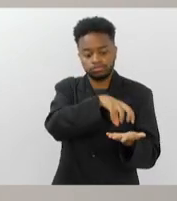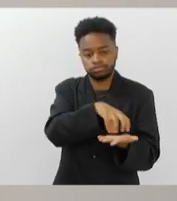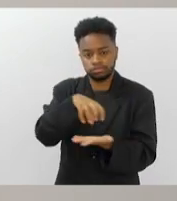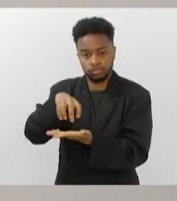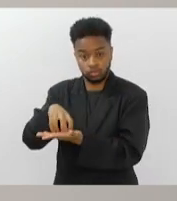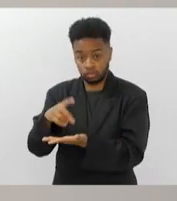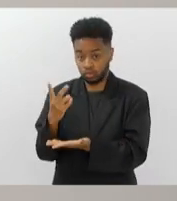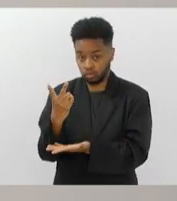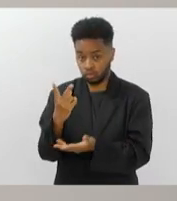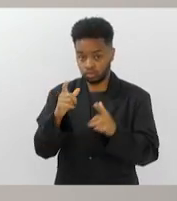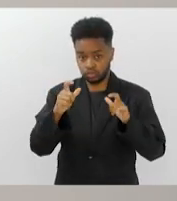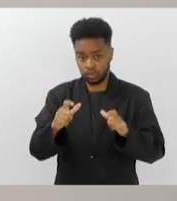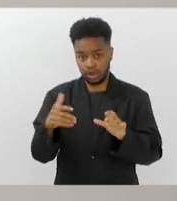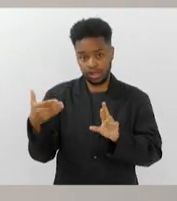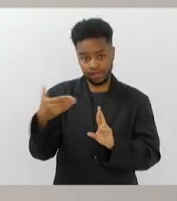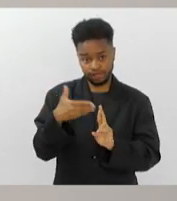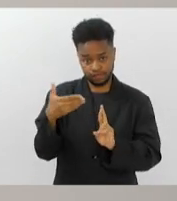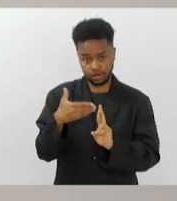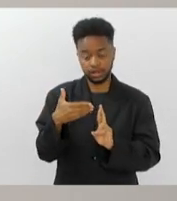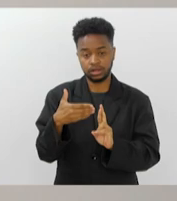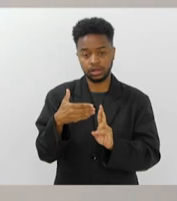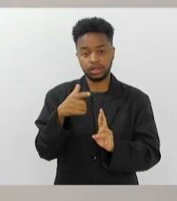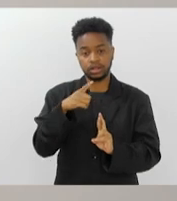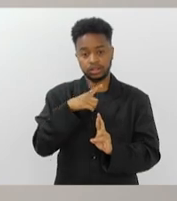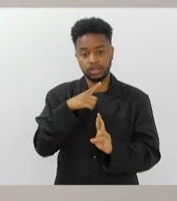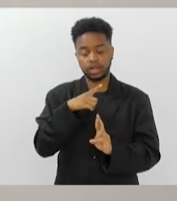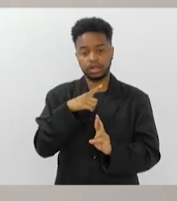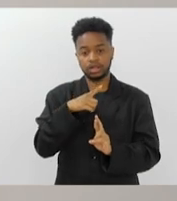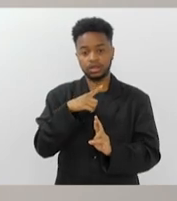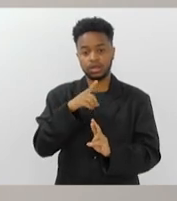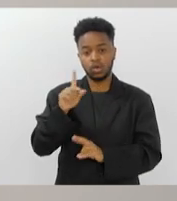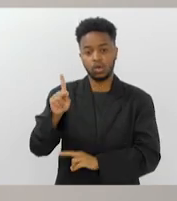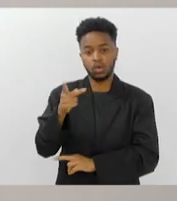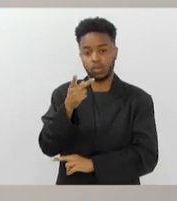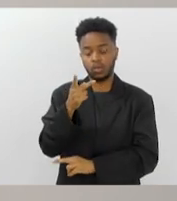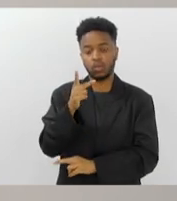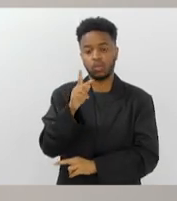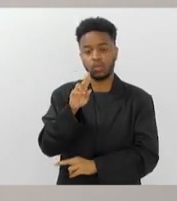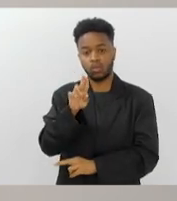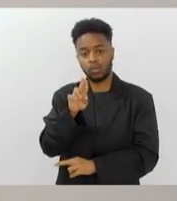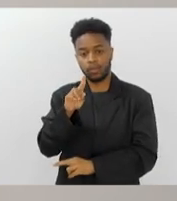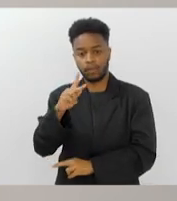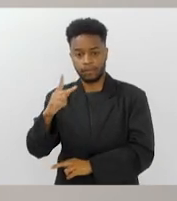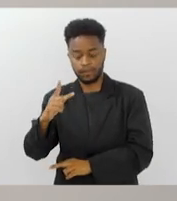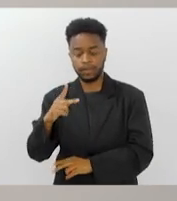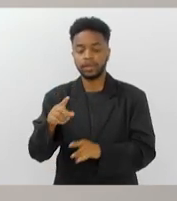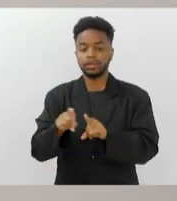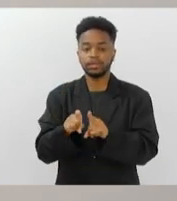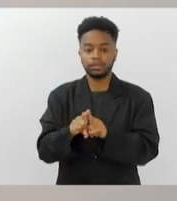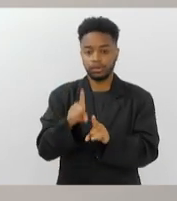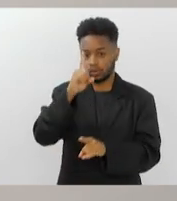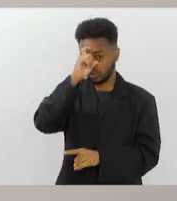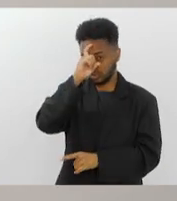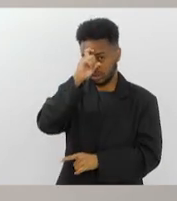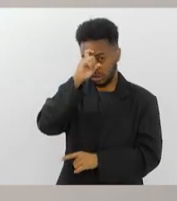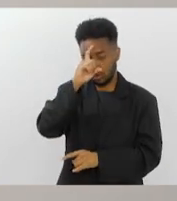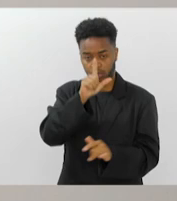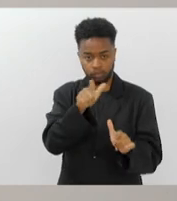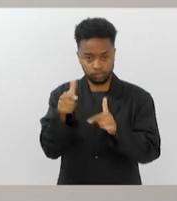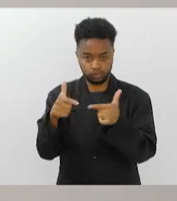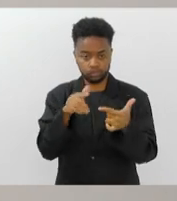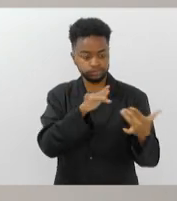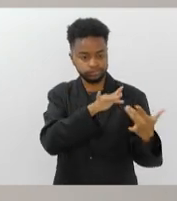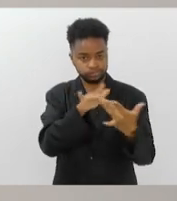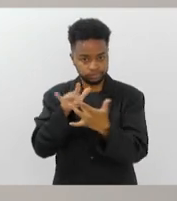in e o Up o Hospital Universitário do pedern é é o que se tá tentando fazer entrando em contato com as com as unidades de